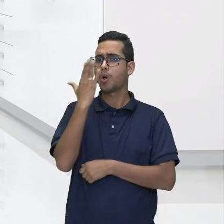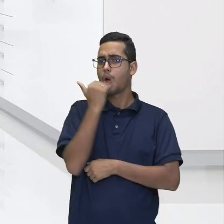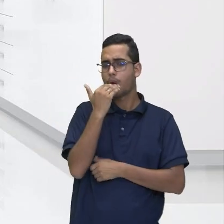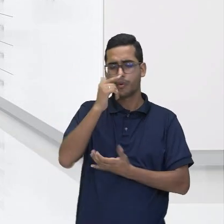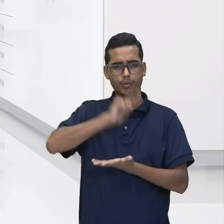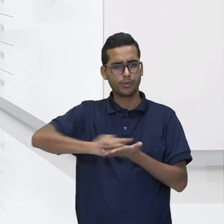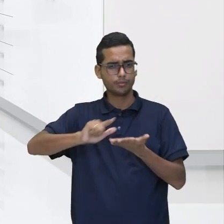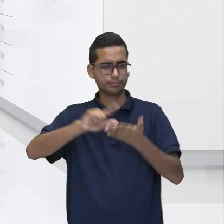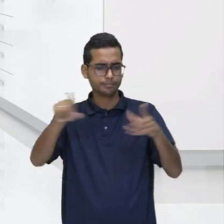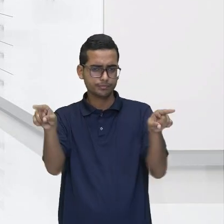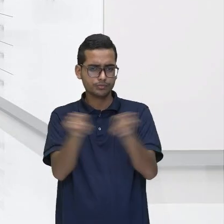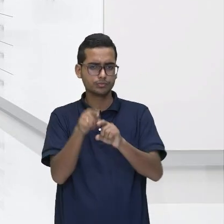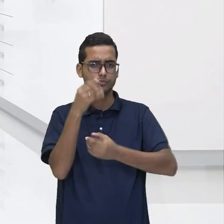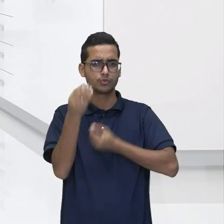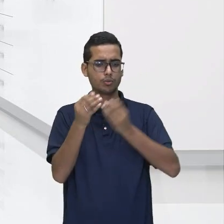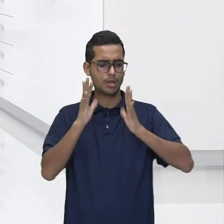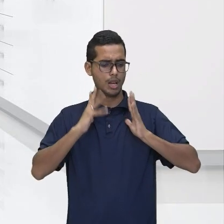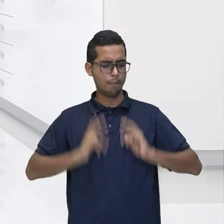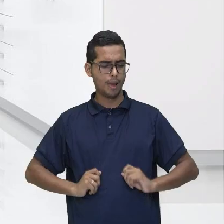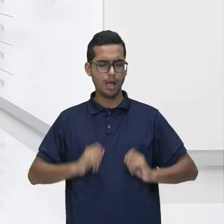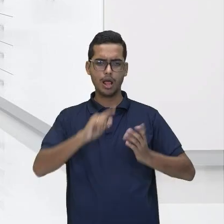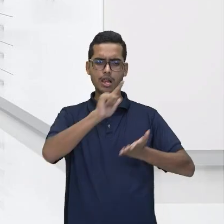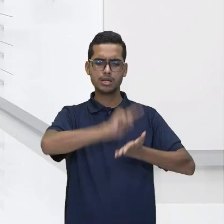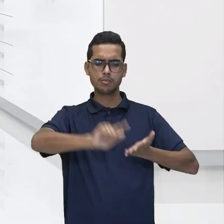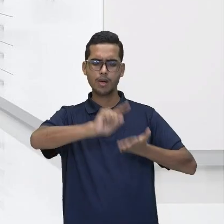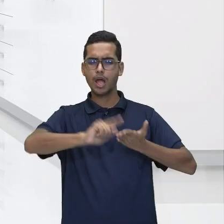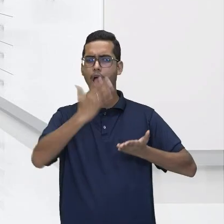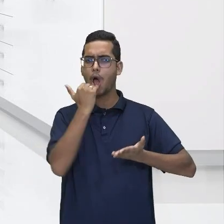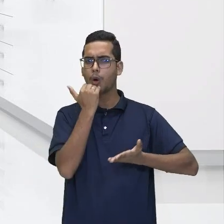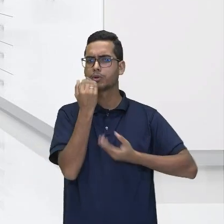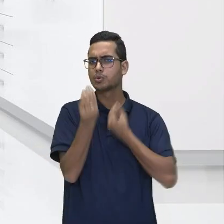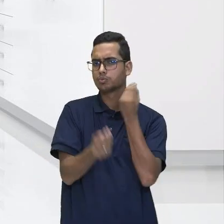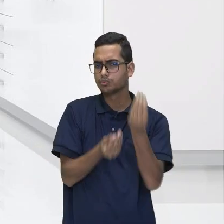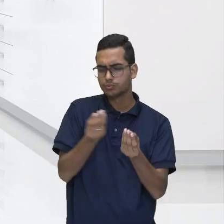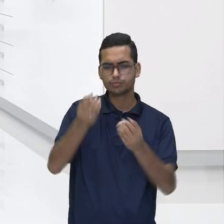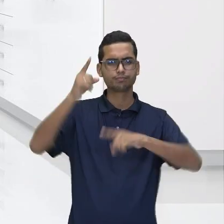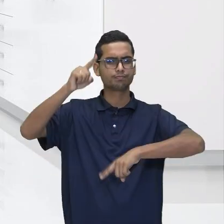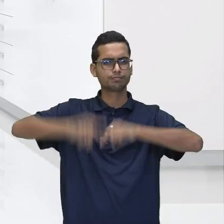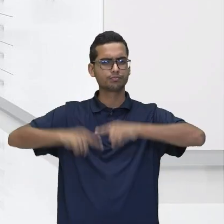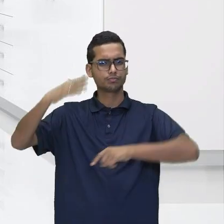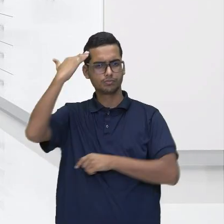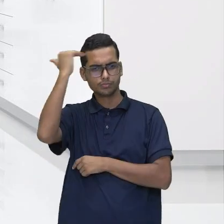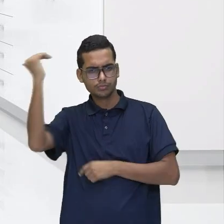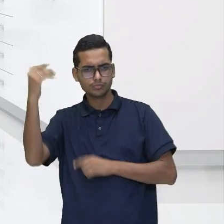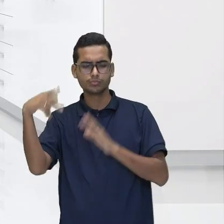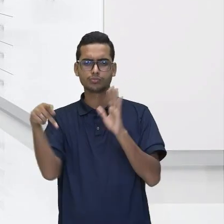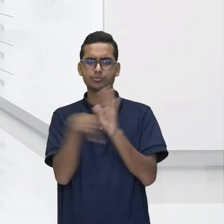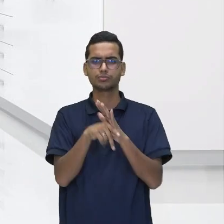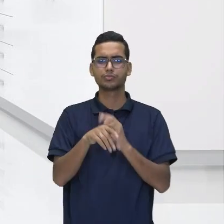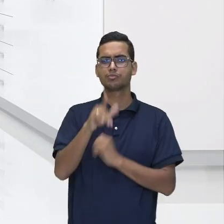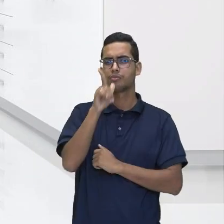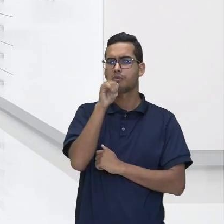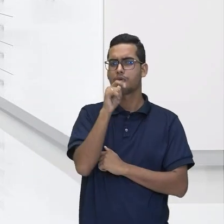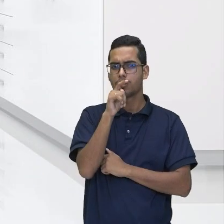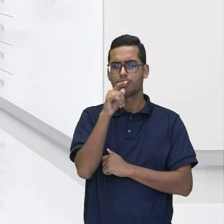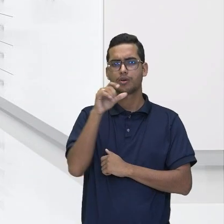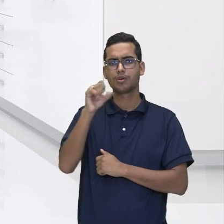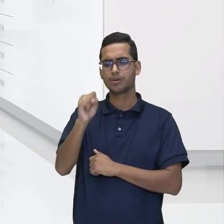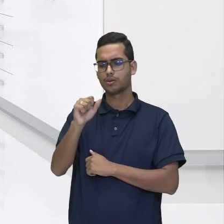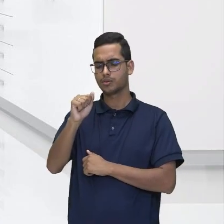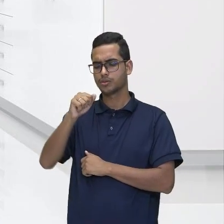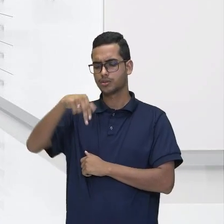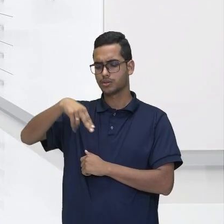o uso de um produto muito popular, né, que é a água sanitária,